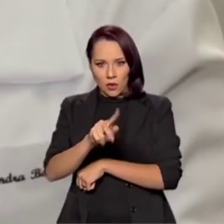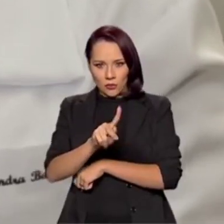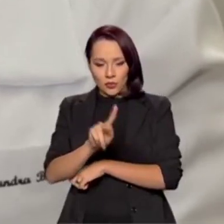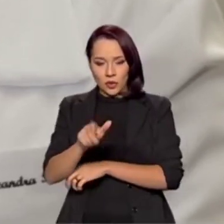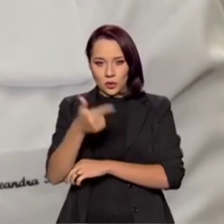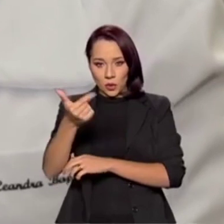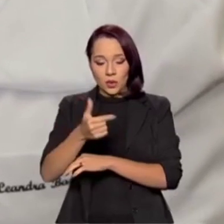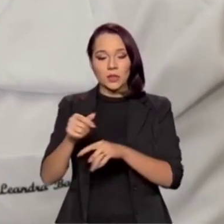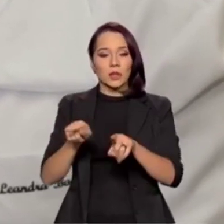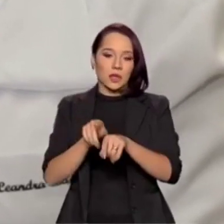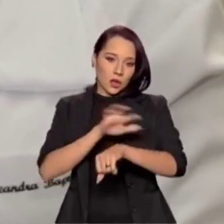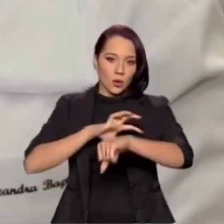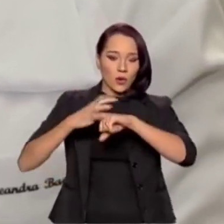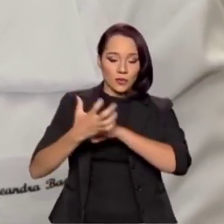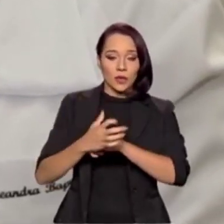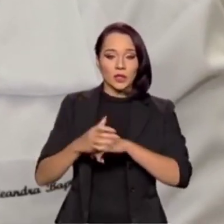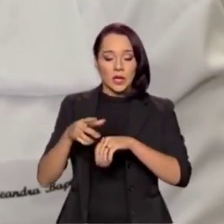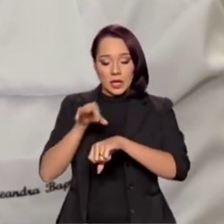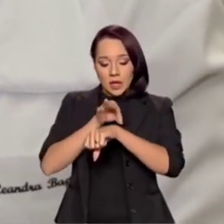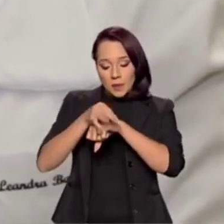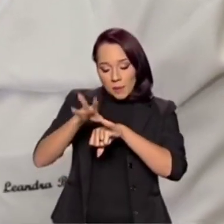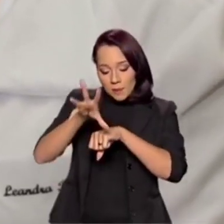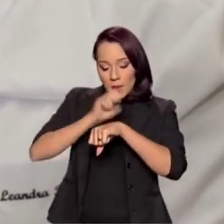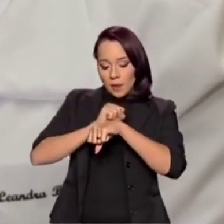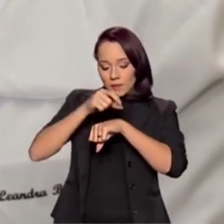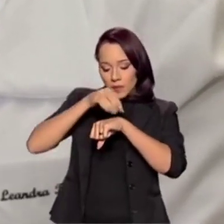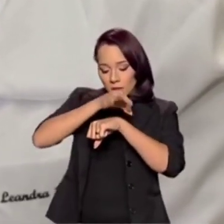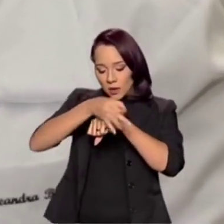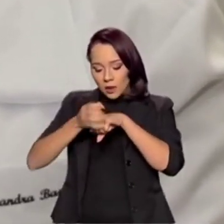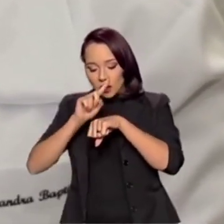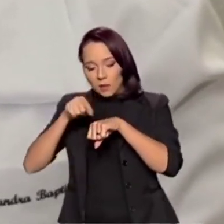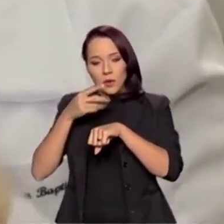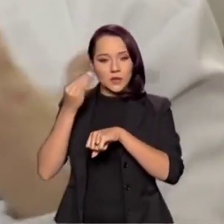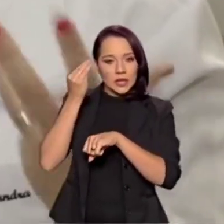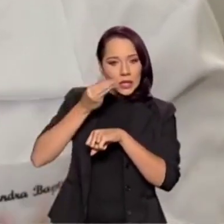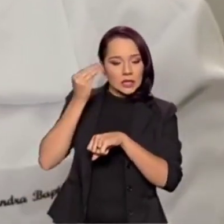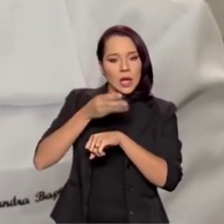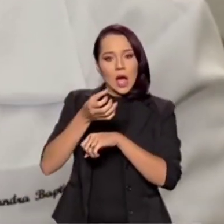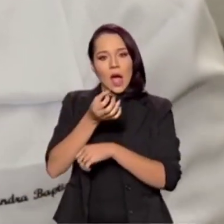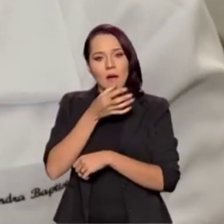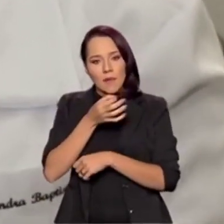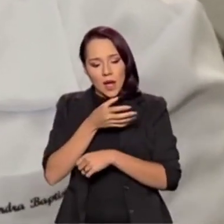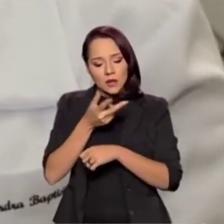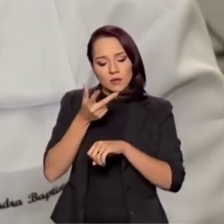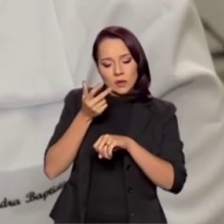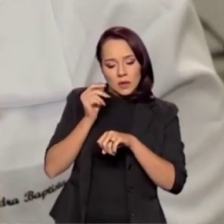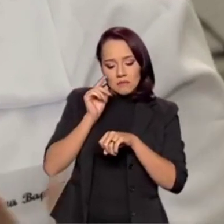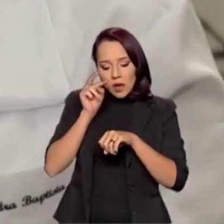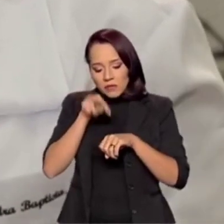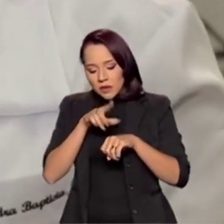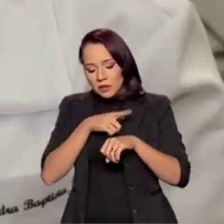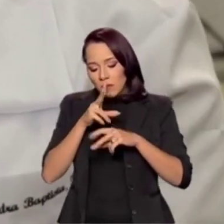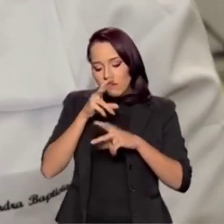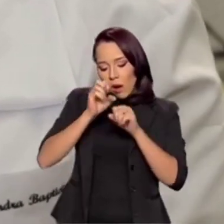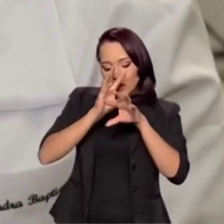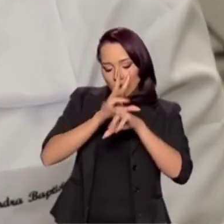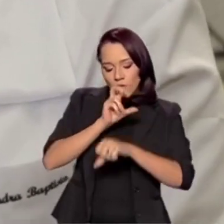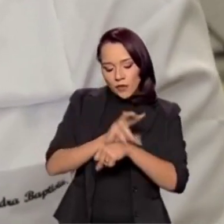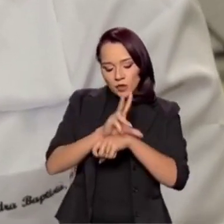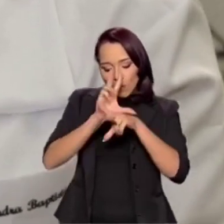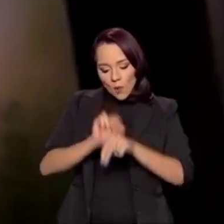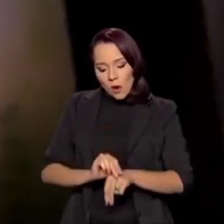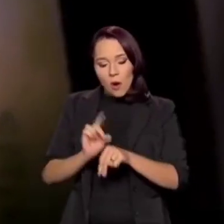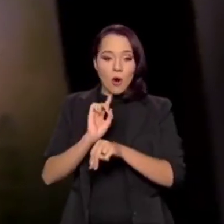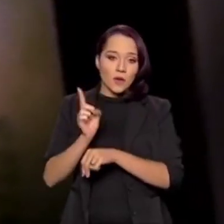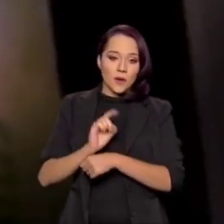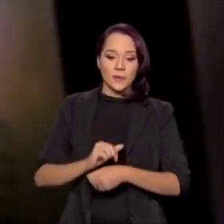e também, depois da infecção, você pode testar alguns fármacos e ver se aquilo ali realmente teve o poder de inibição ou